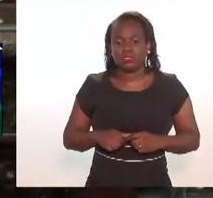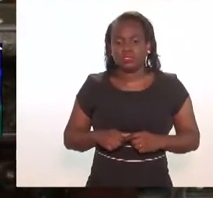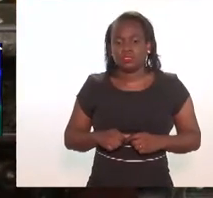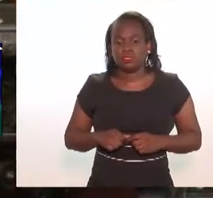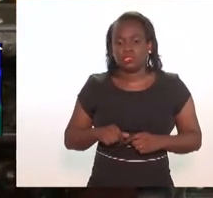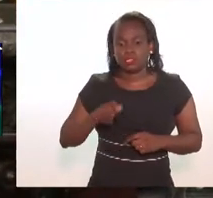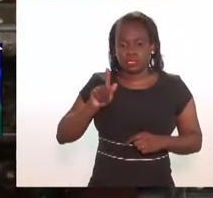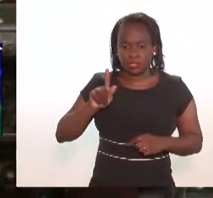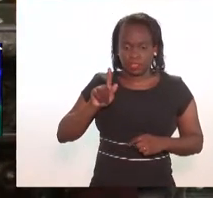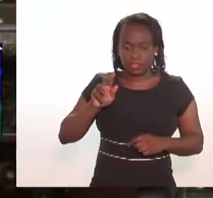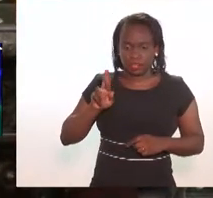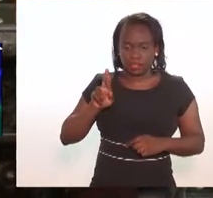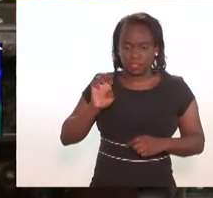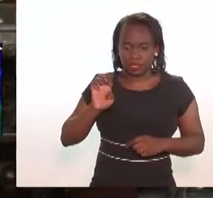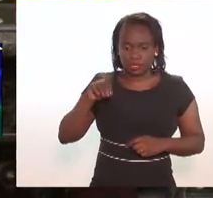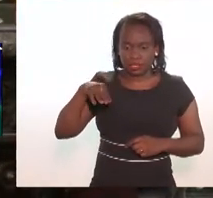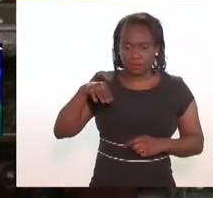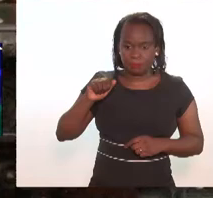Gremaleira.